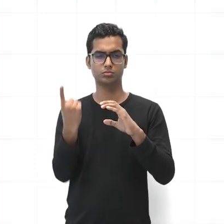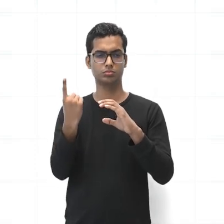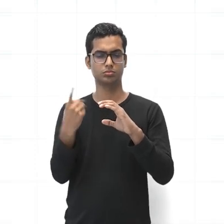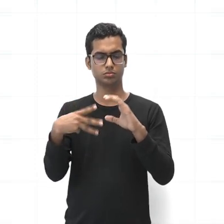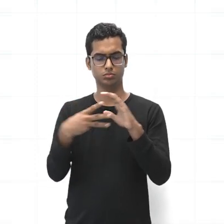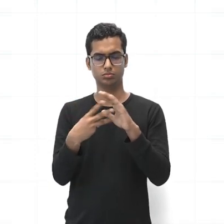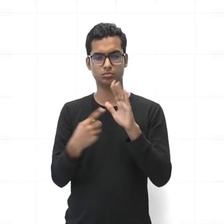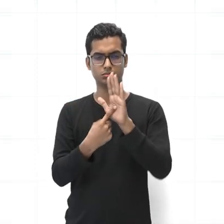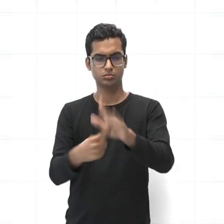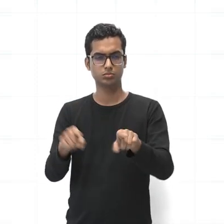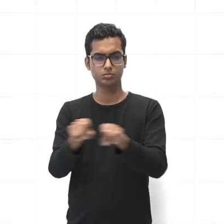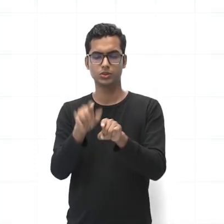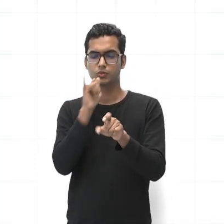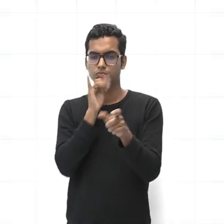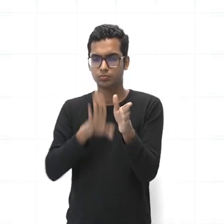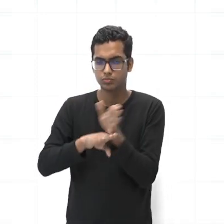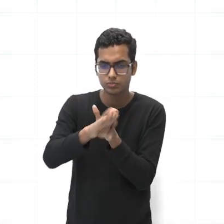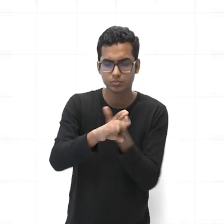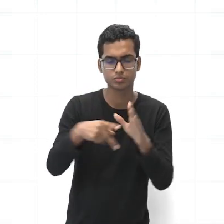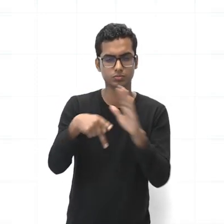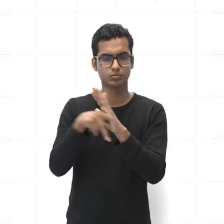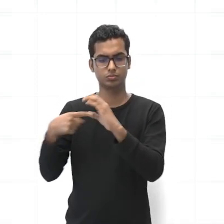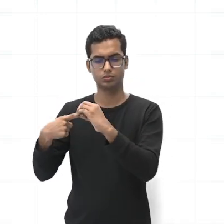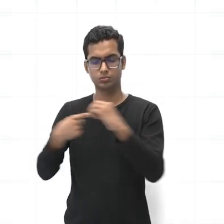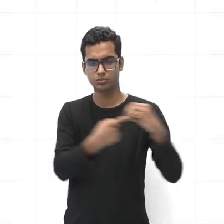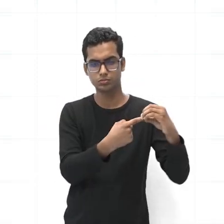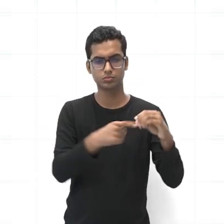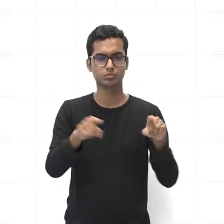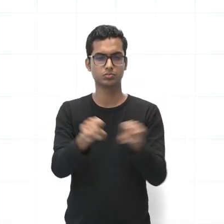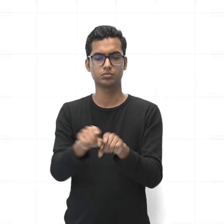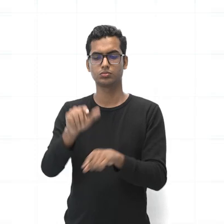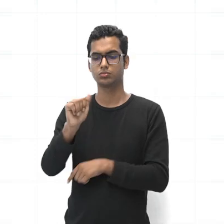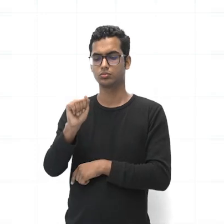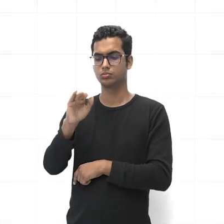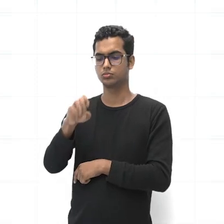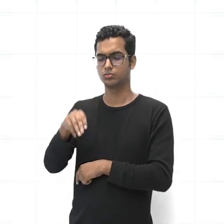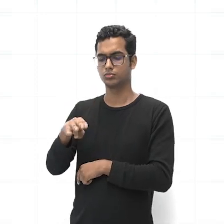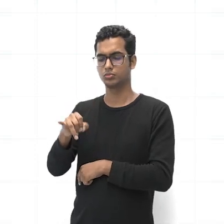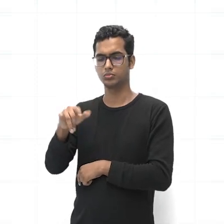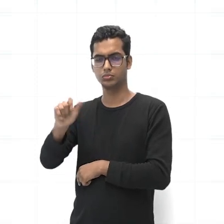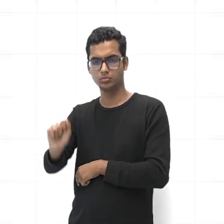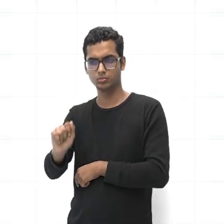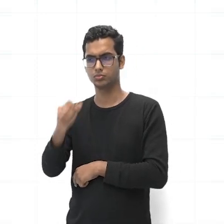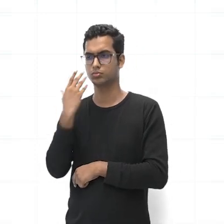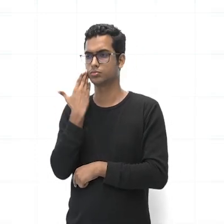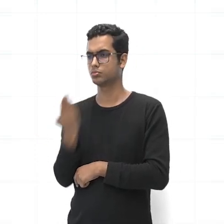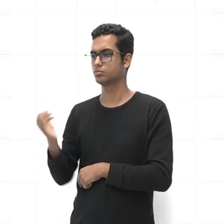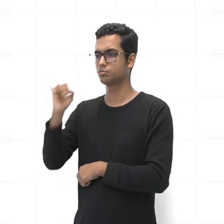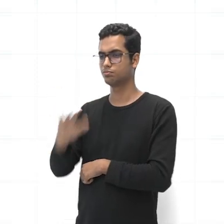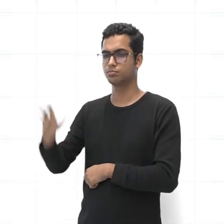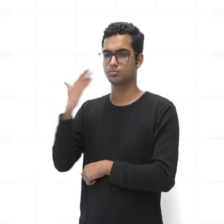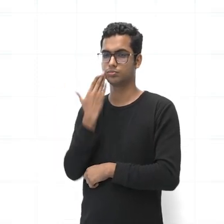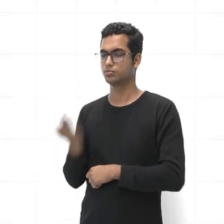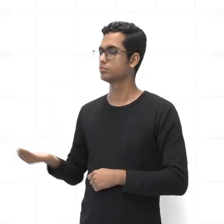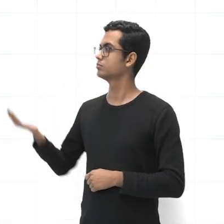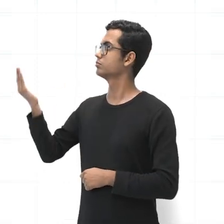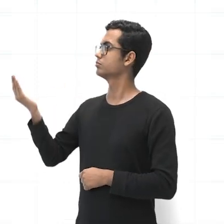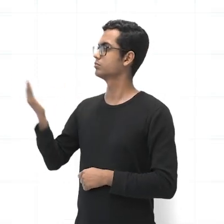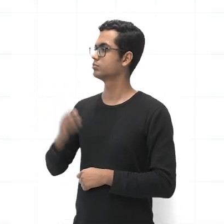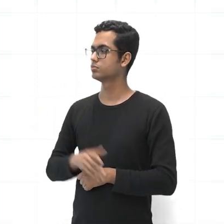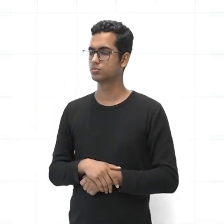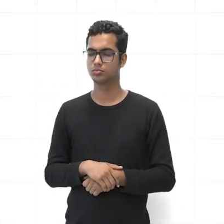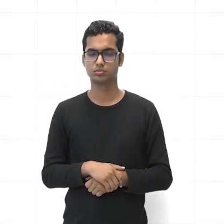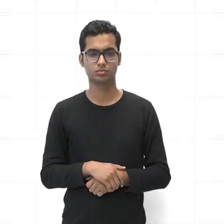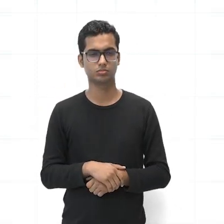podemos citar as bactérias, os protozoários, como a ameba e o paramécio. Vejam aí na imagem.